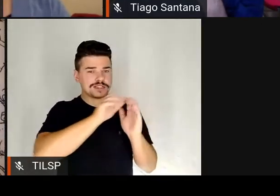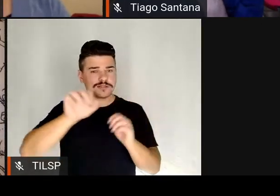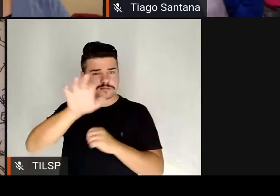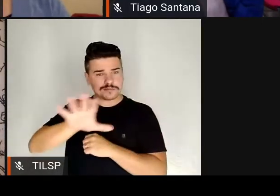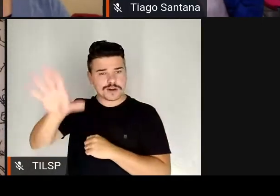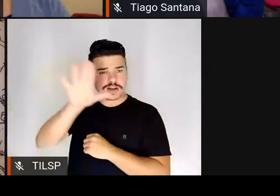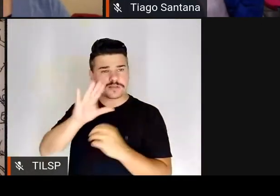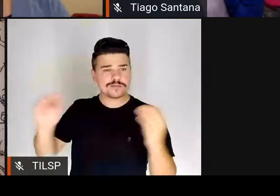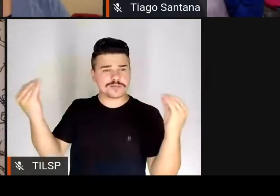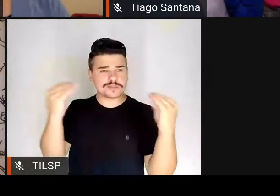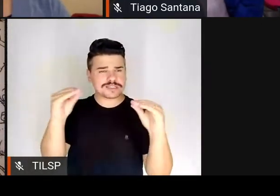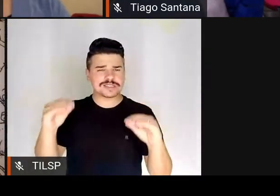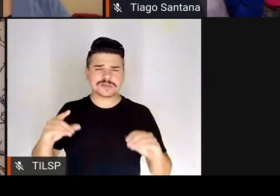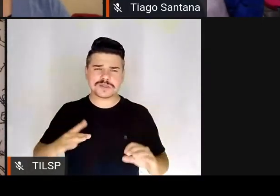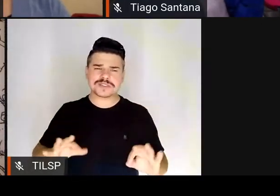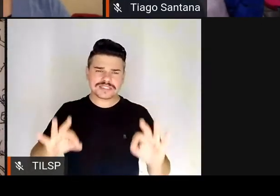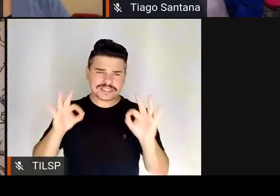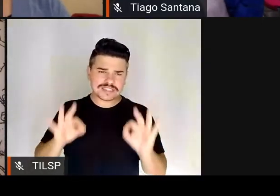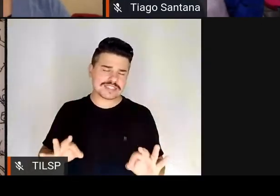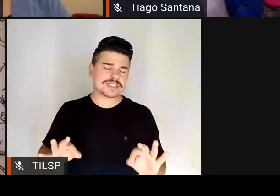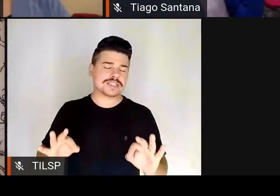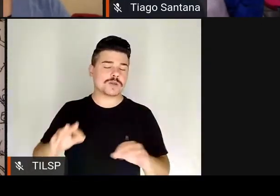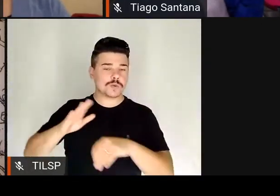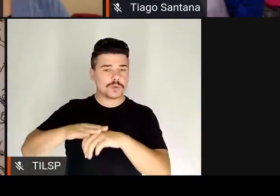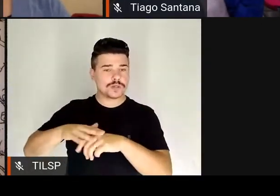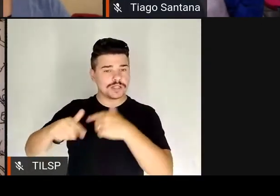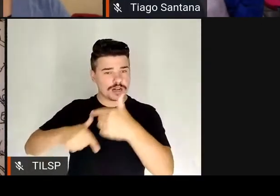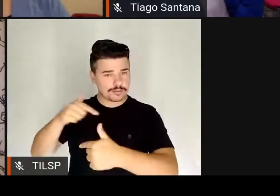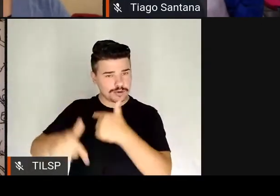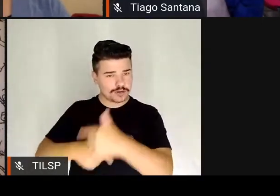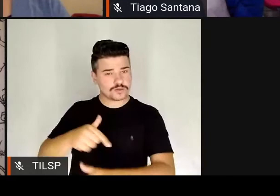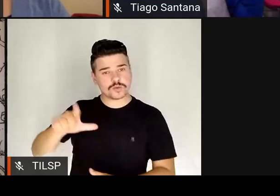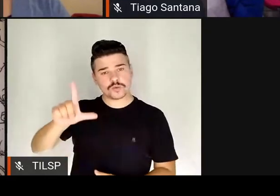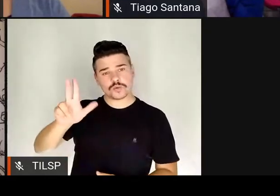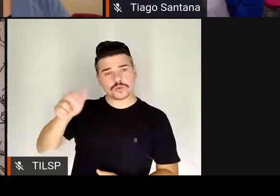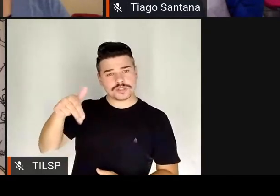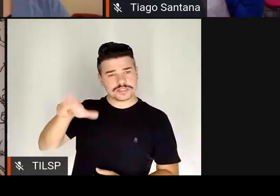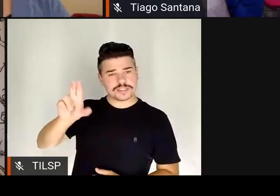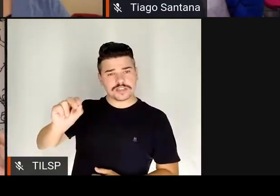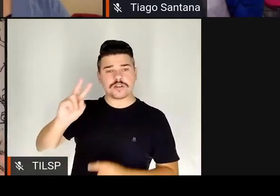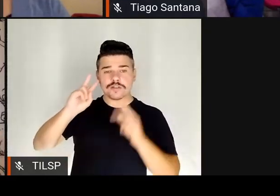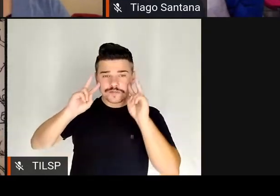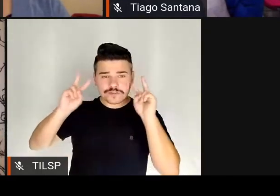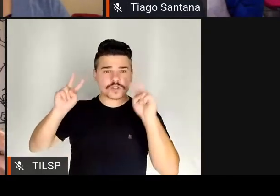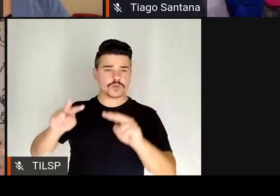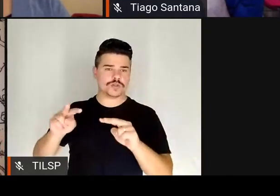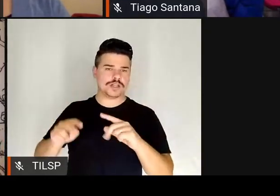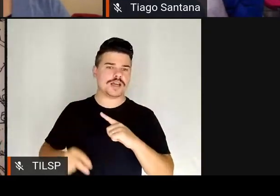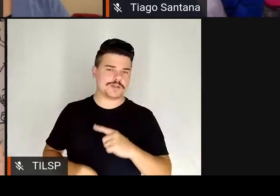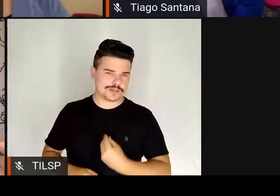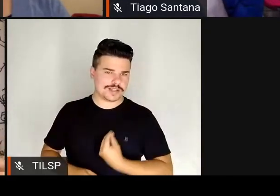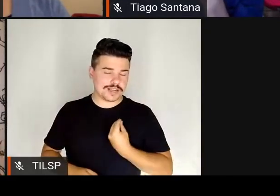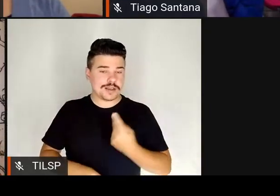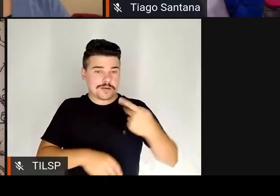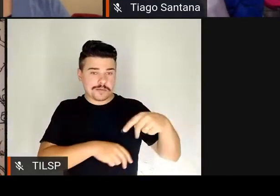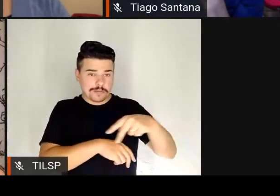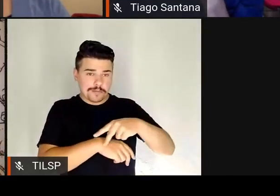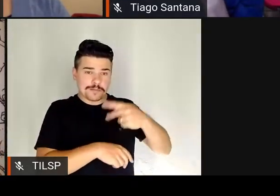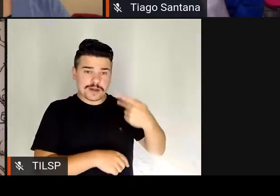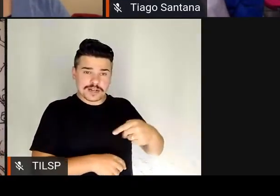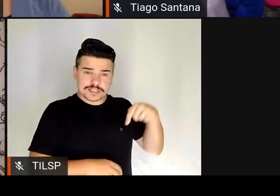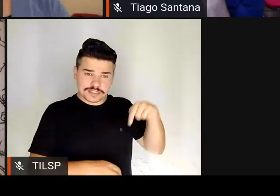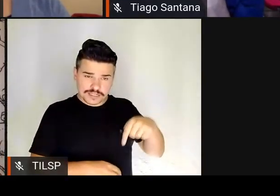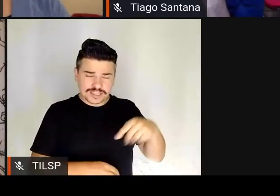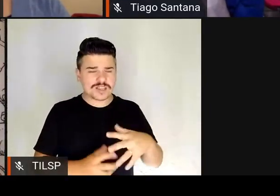sem dúvida, a obra do Luciano é muito visionária, né? E nesse nosso país aqui,